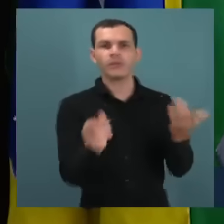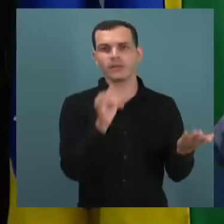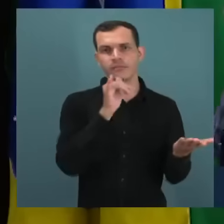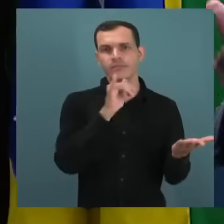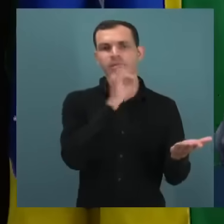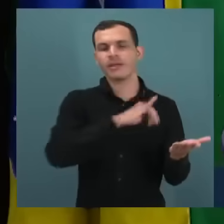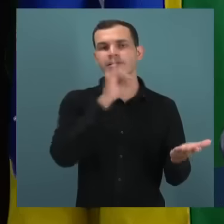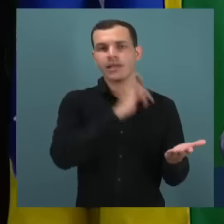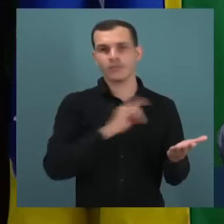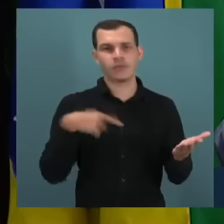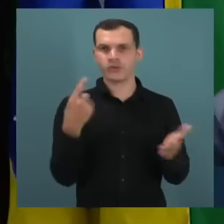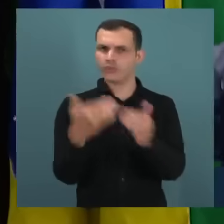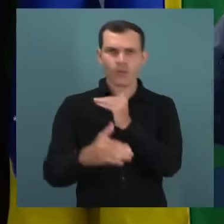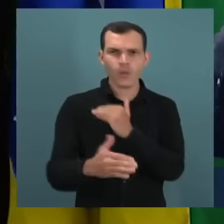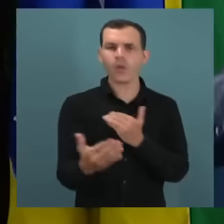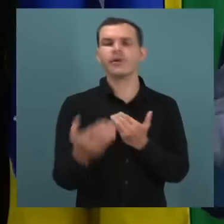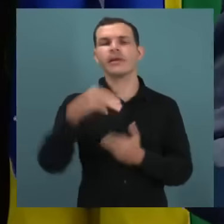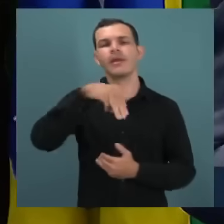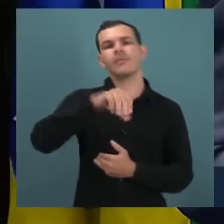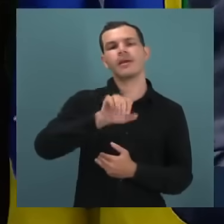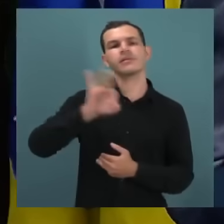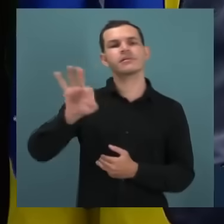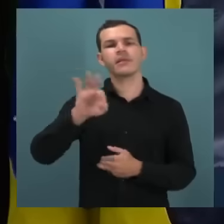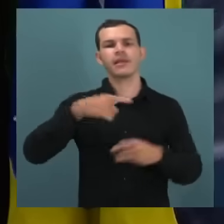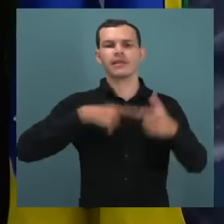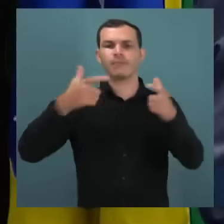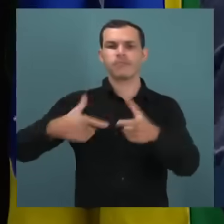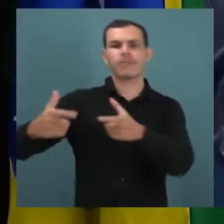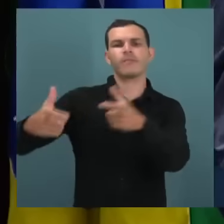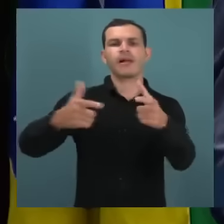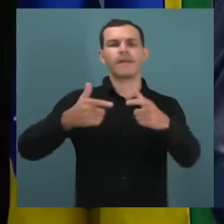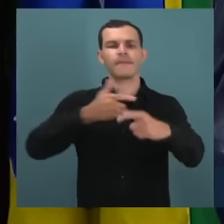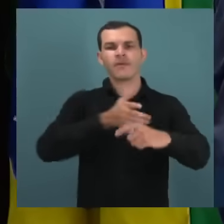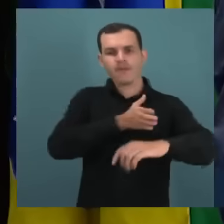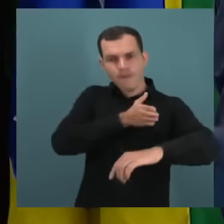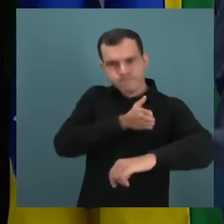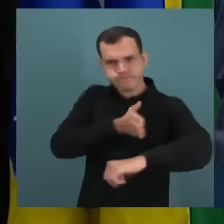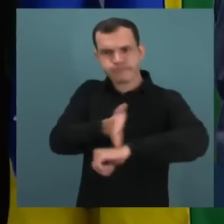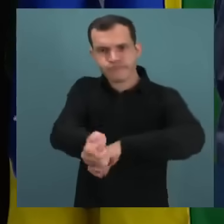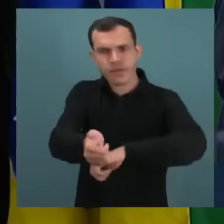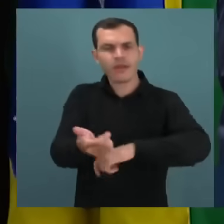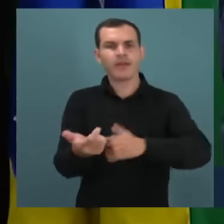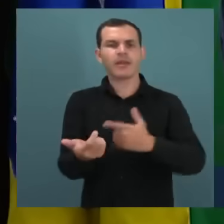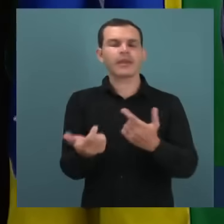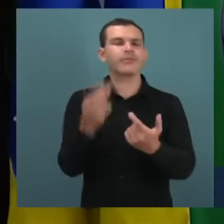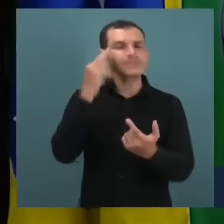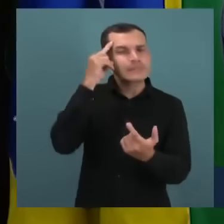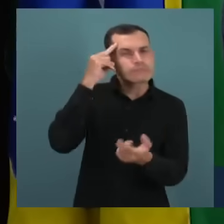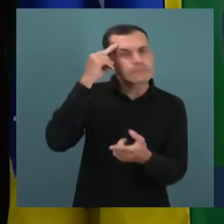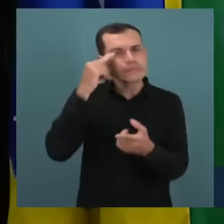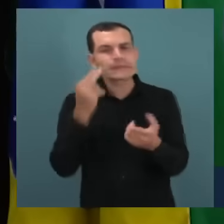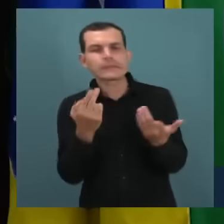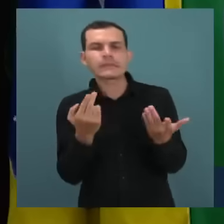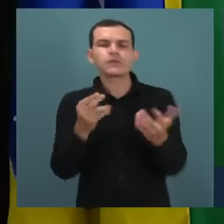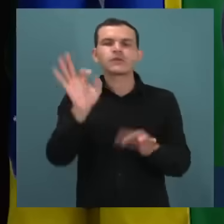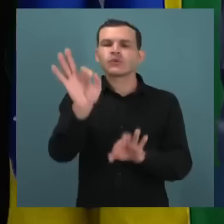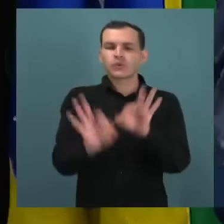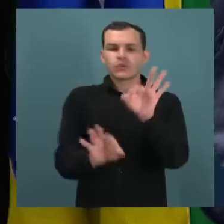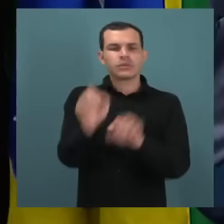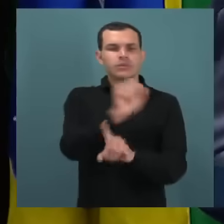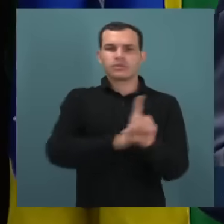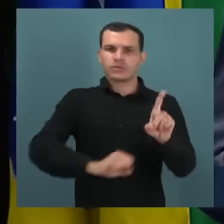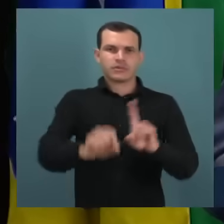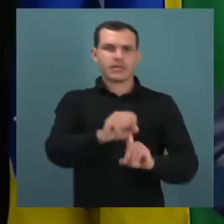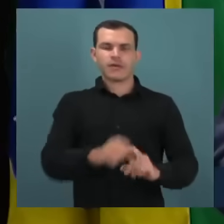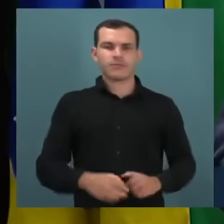da invasão das propriedades, com a suposta justiça social ao arrepio da